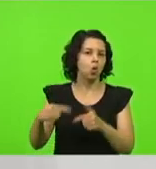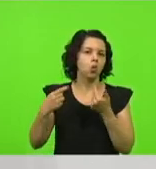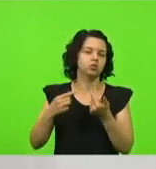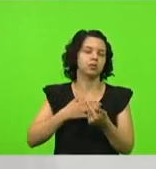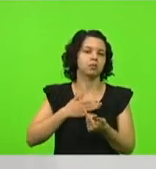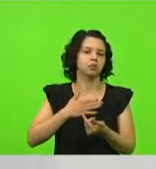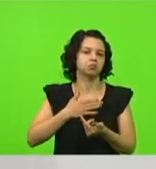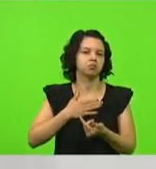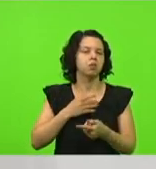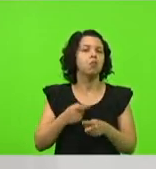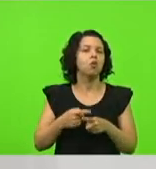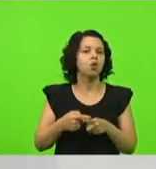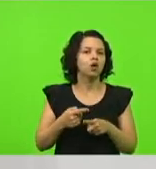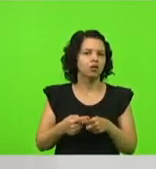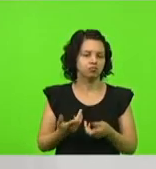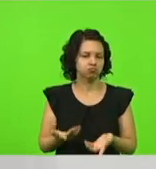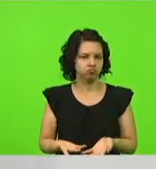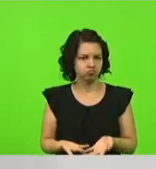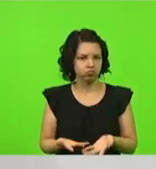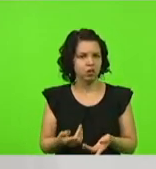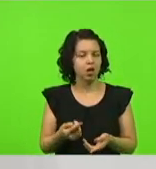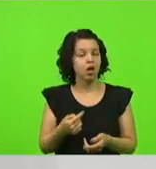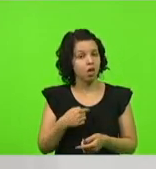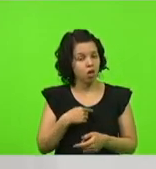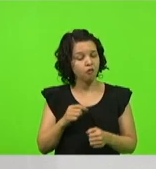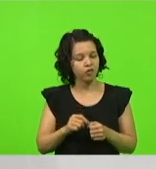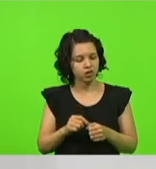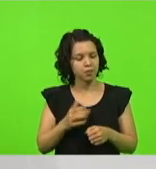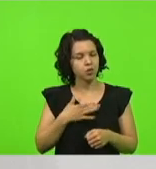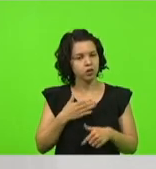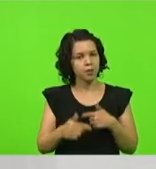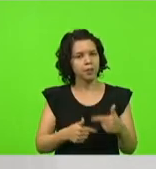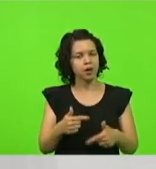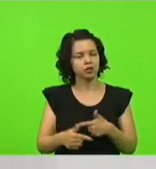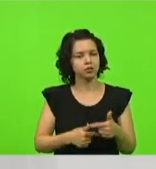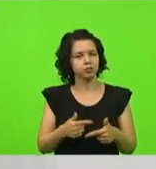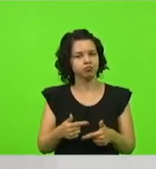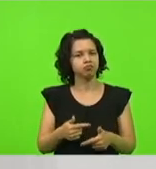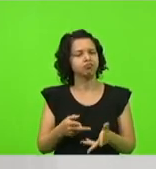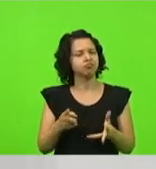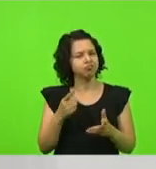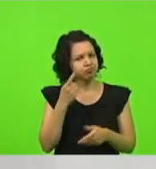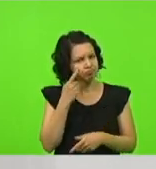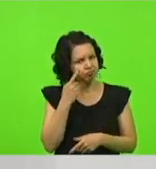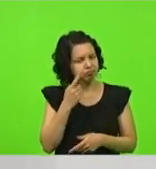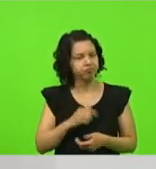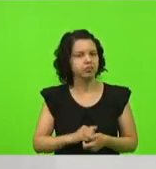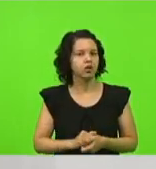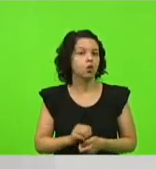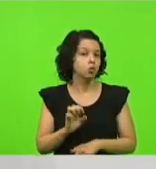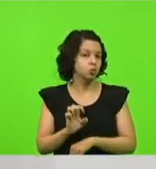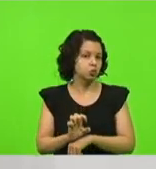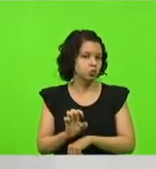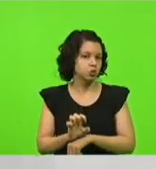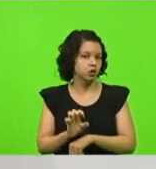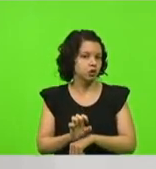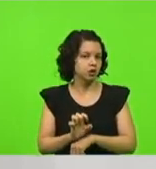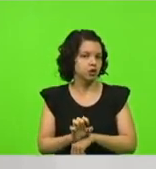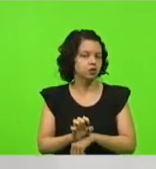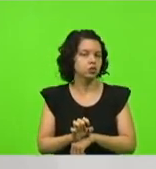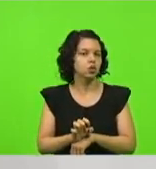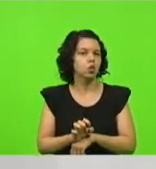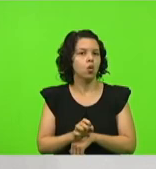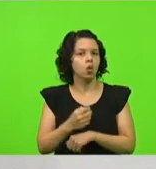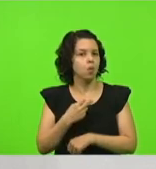quê, presidente? Por fazer o meu trabalho. Vejam só, o Estado está sem poder